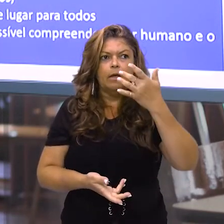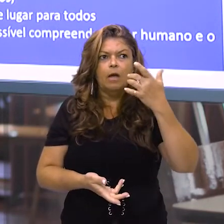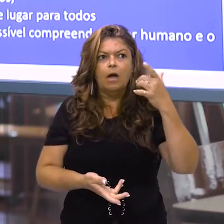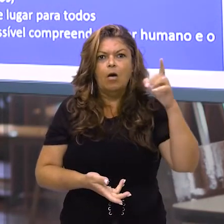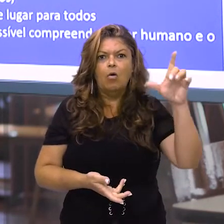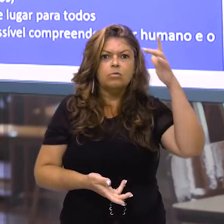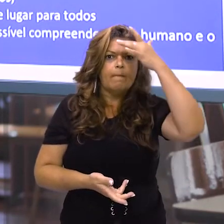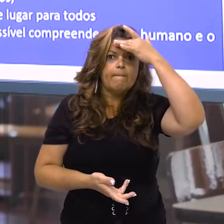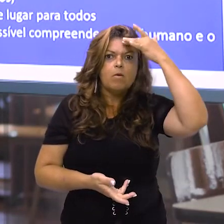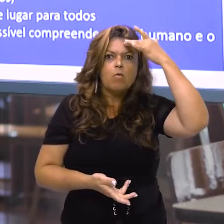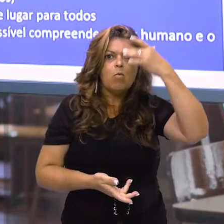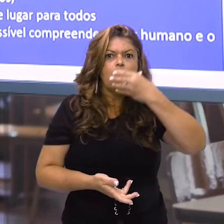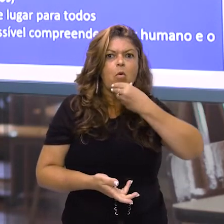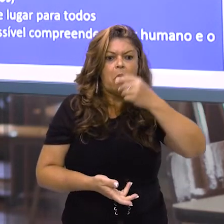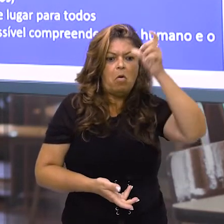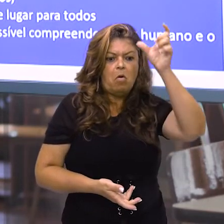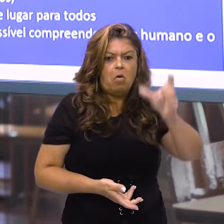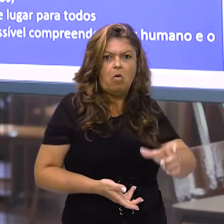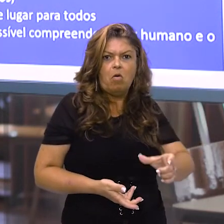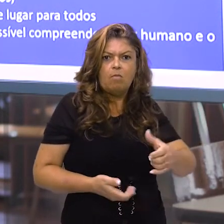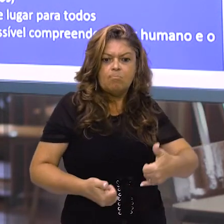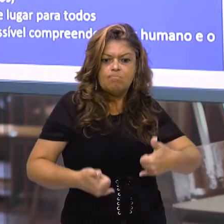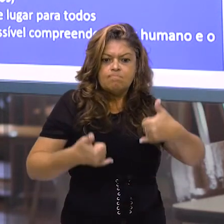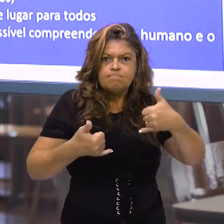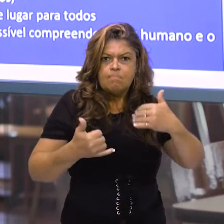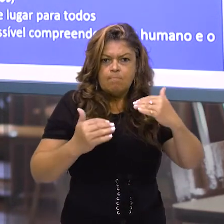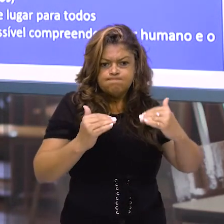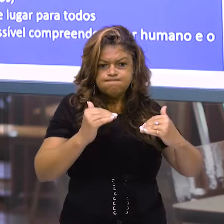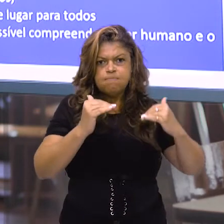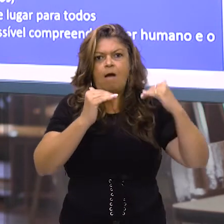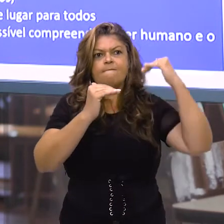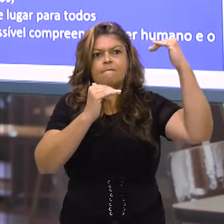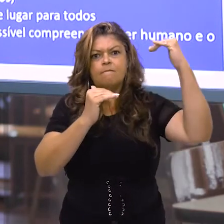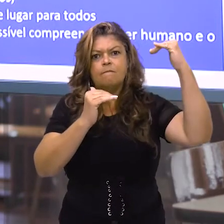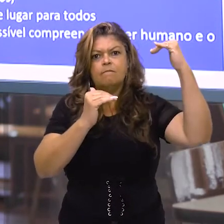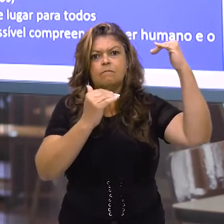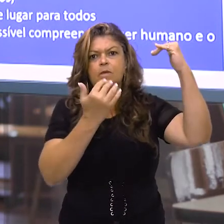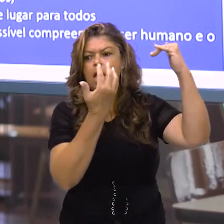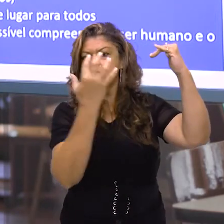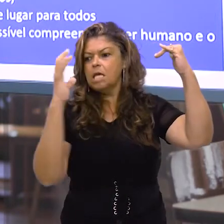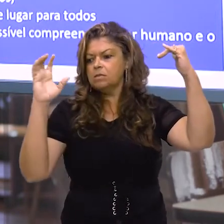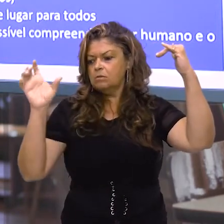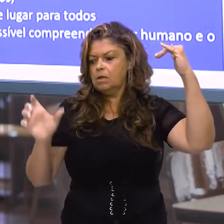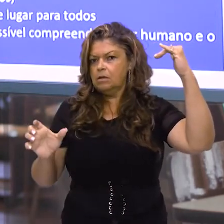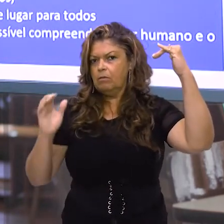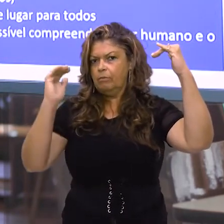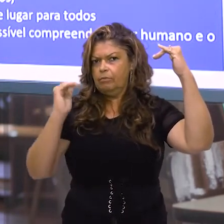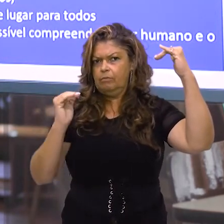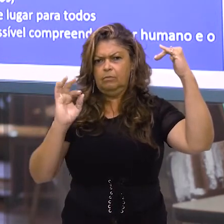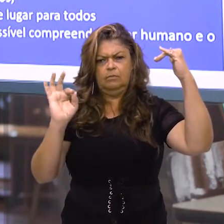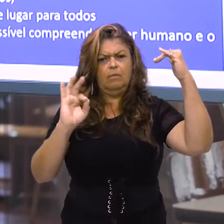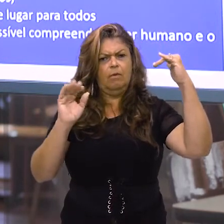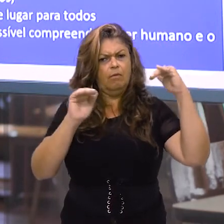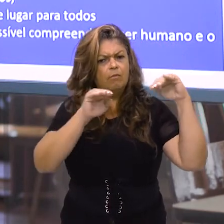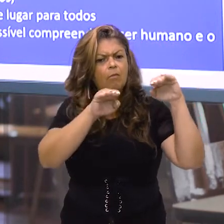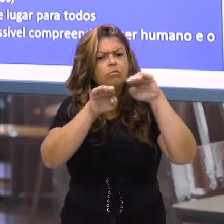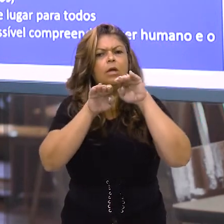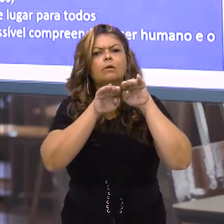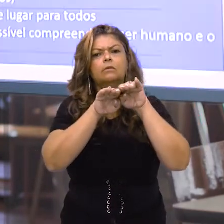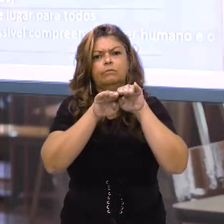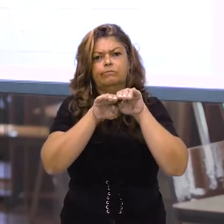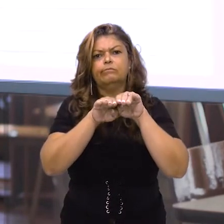o homem é superior à natureza. Então existe aquela relação de igualdade.